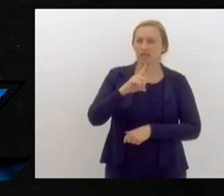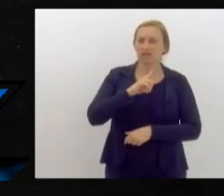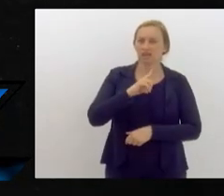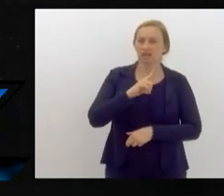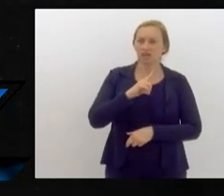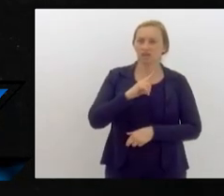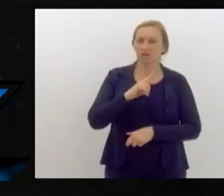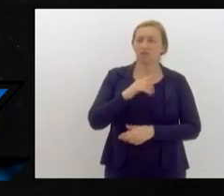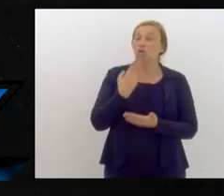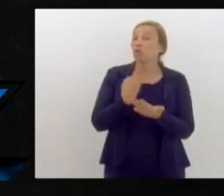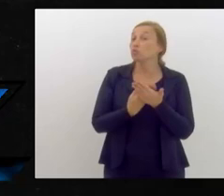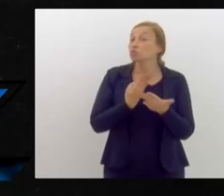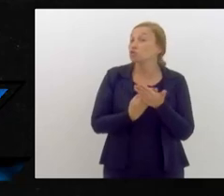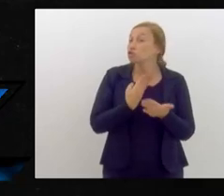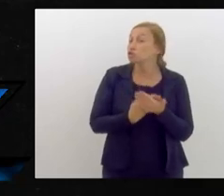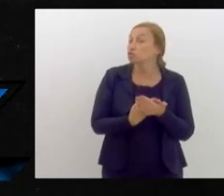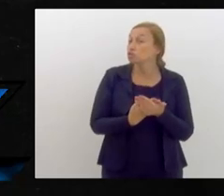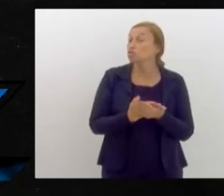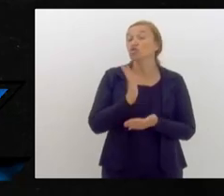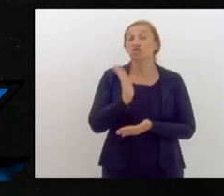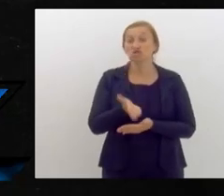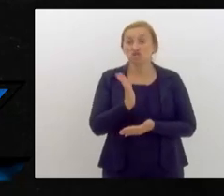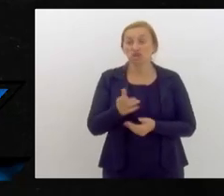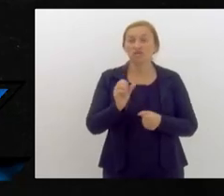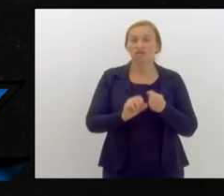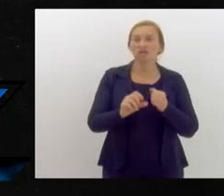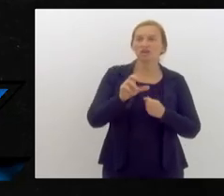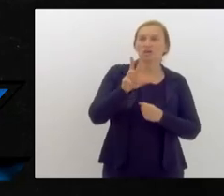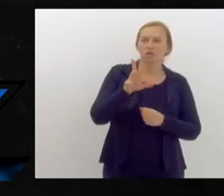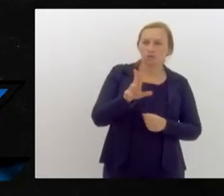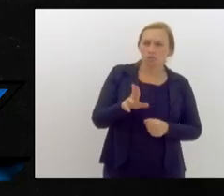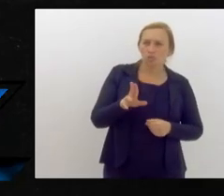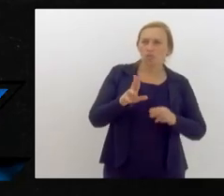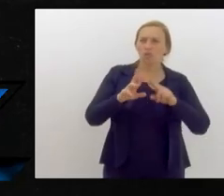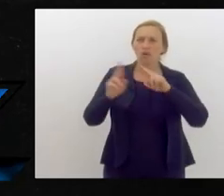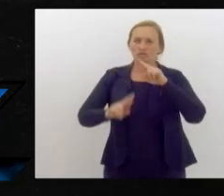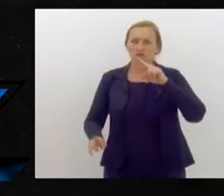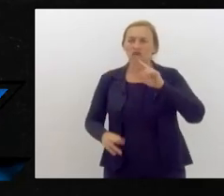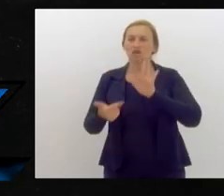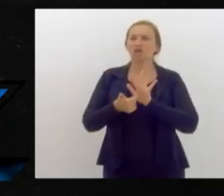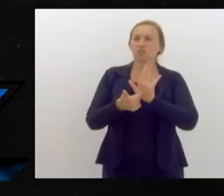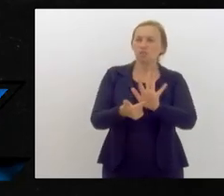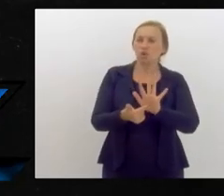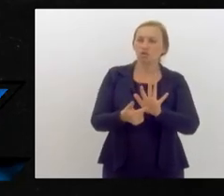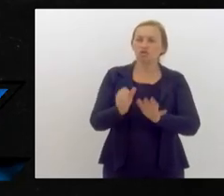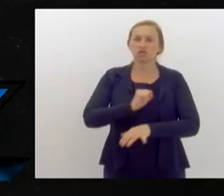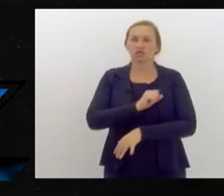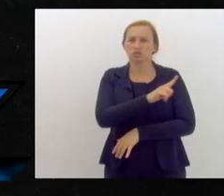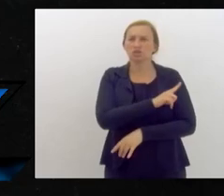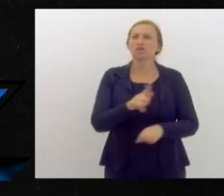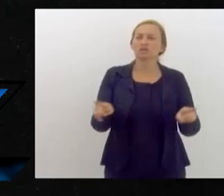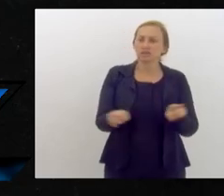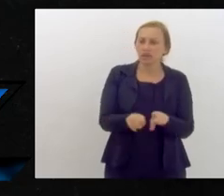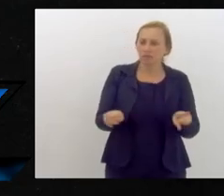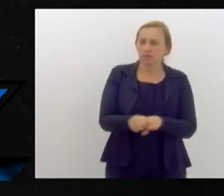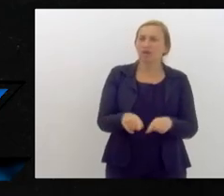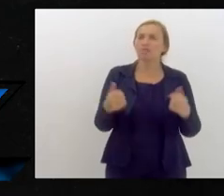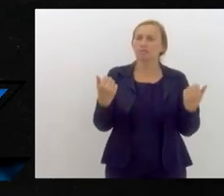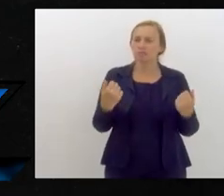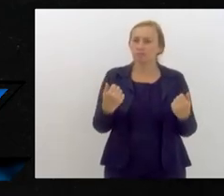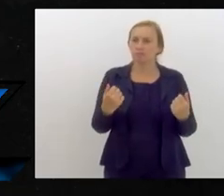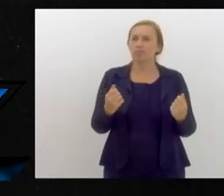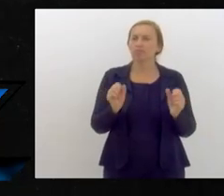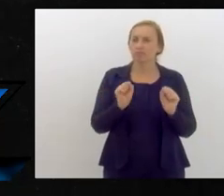aqueles estudos que já foram feitos pela UFRJ que demonstram que são Gonçalo também poderia ter um